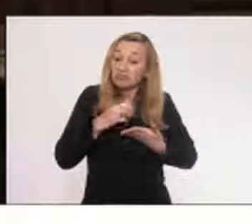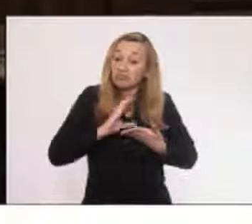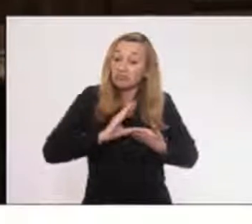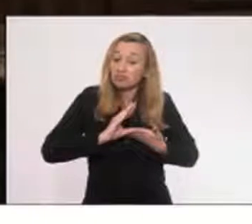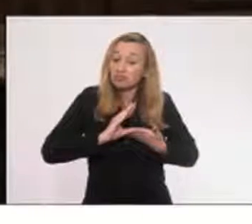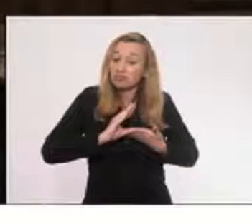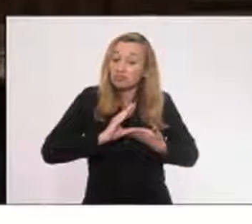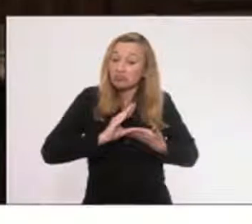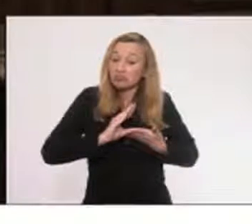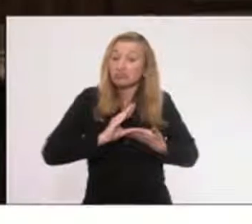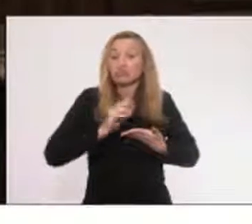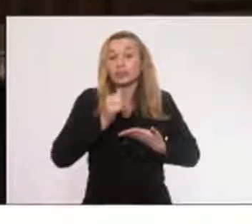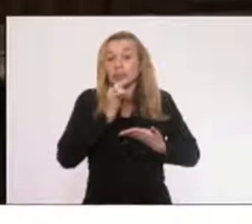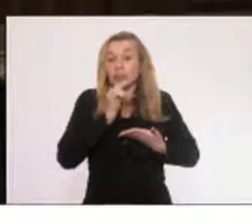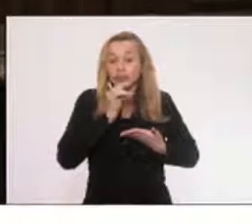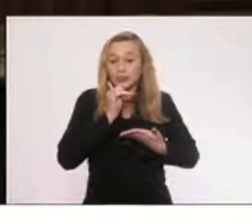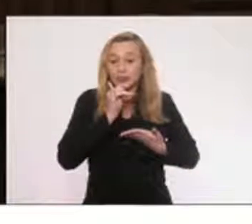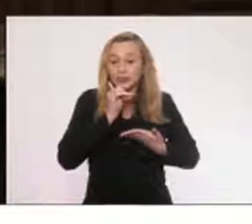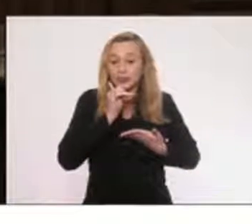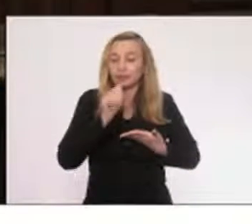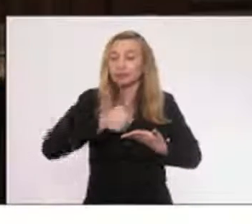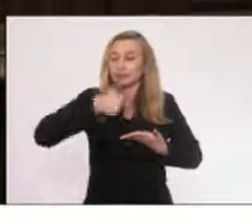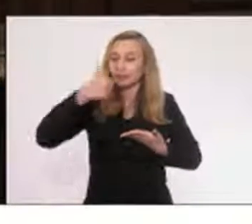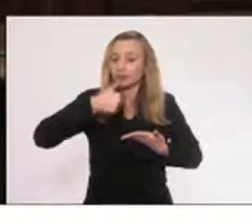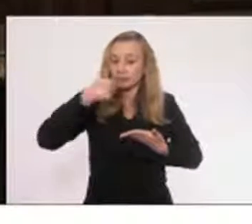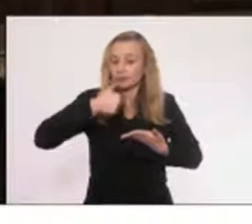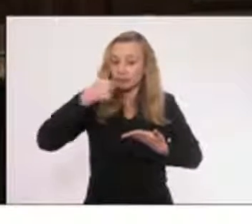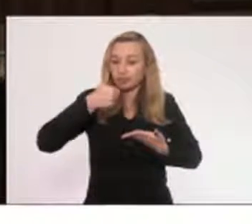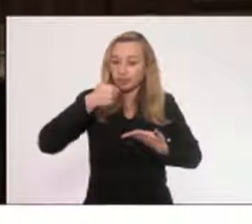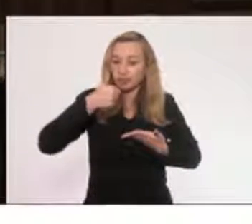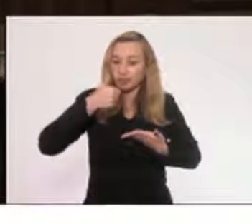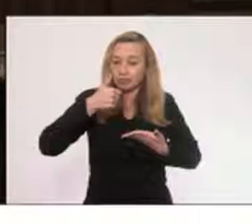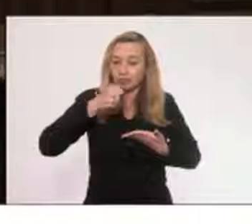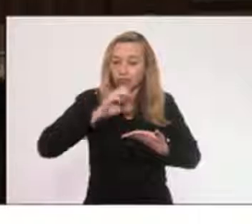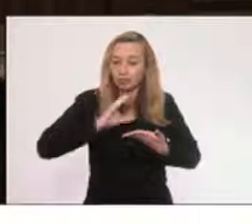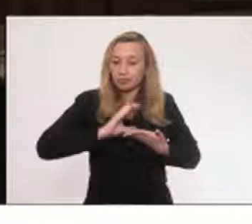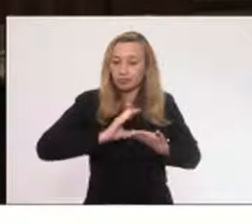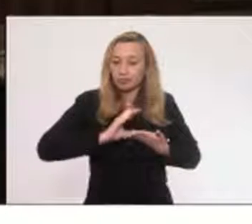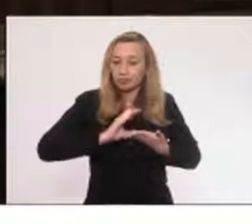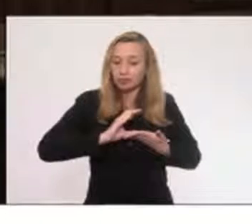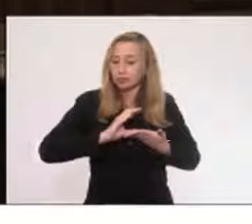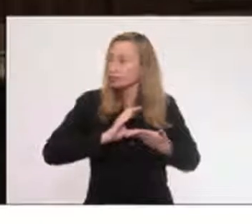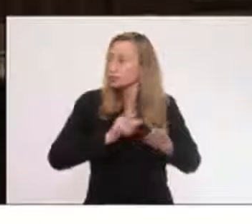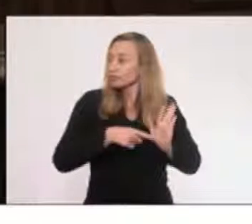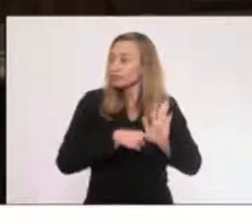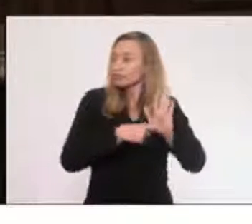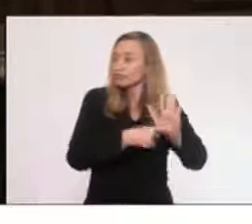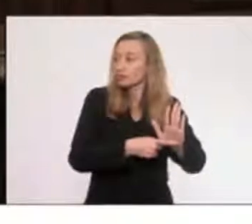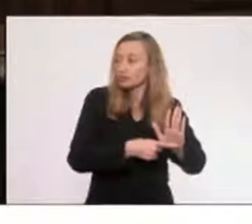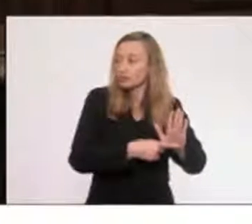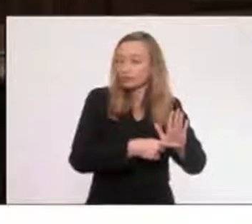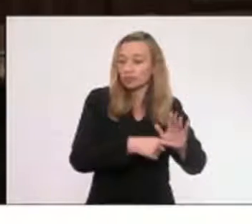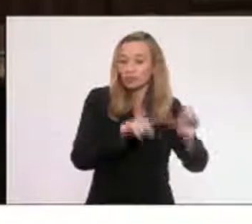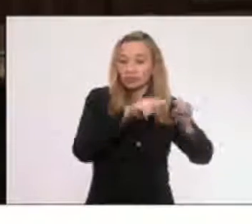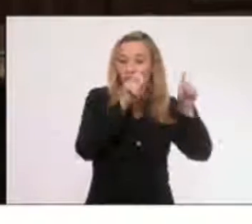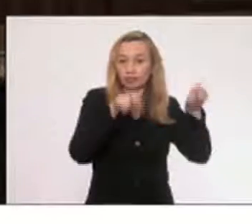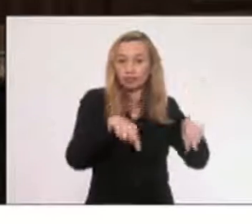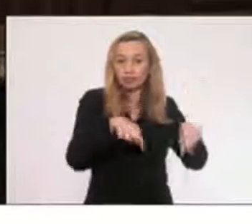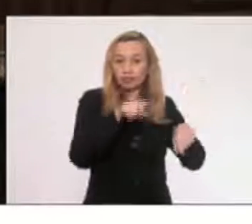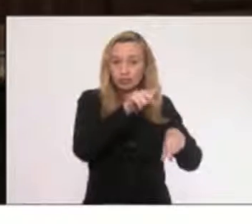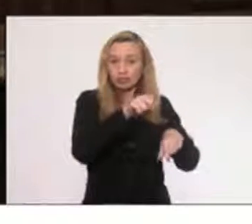destinados, por exemplo, a melhorar as condições do sistema penitenciário, que vive um surto de